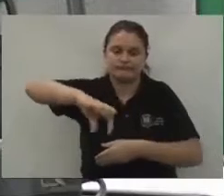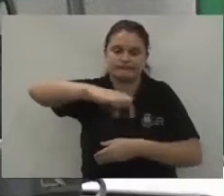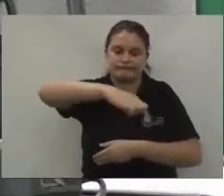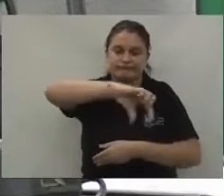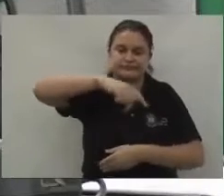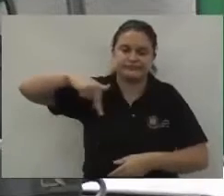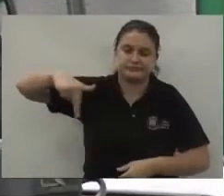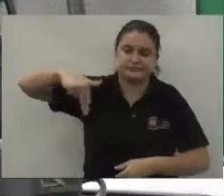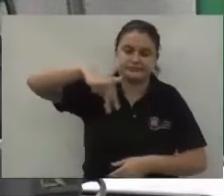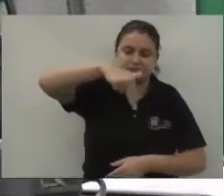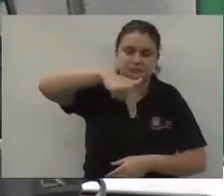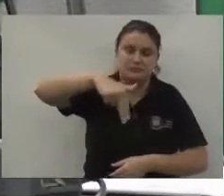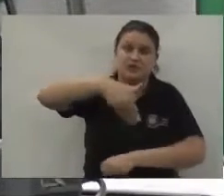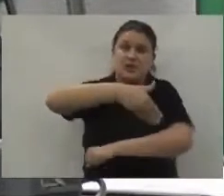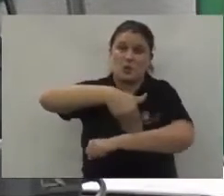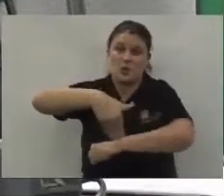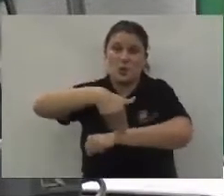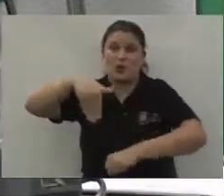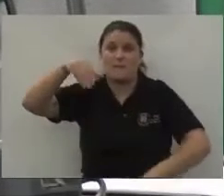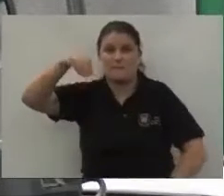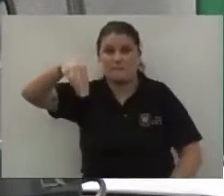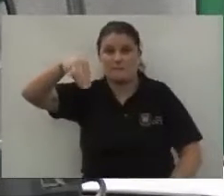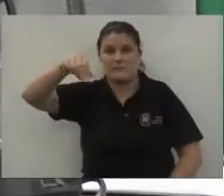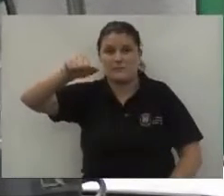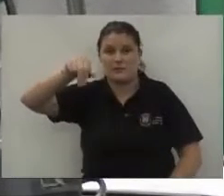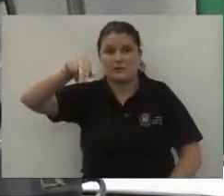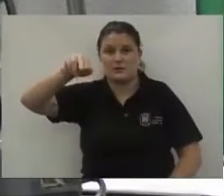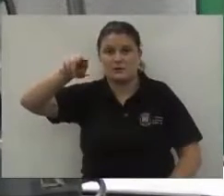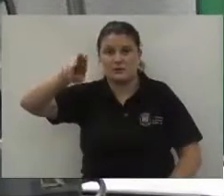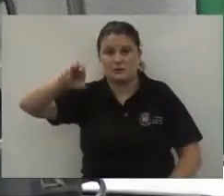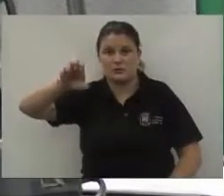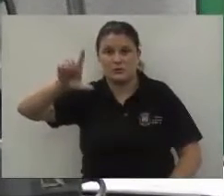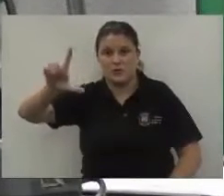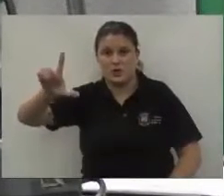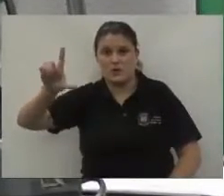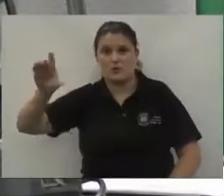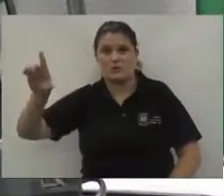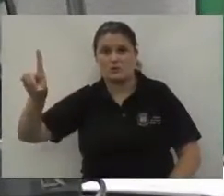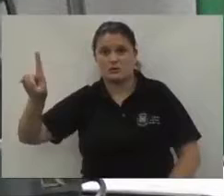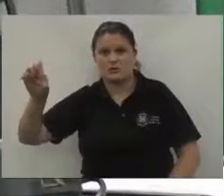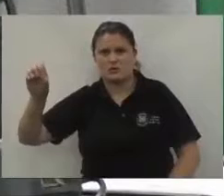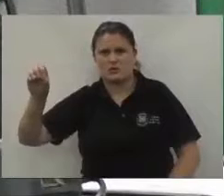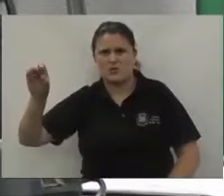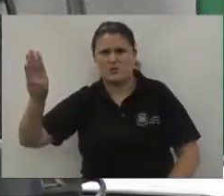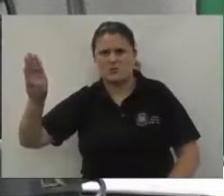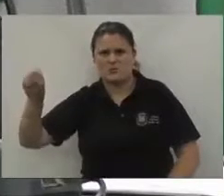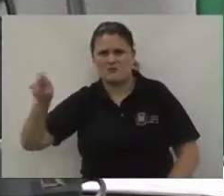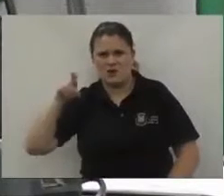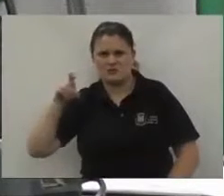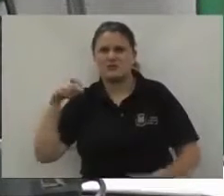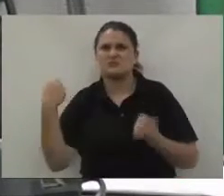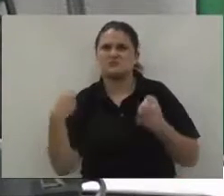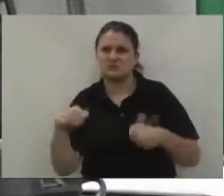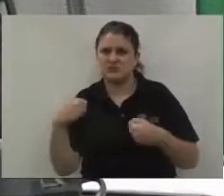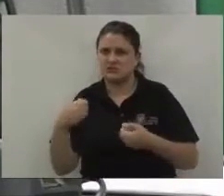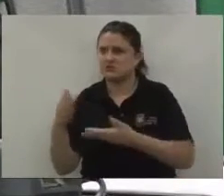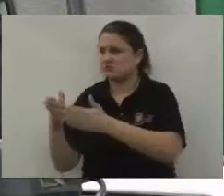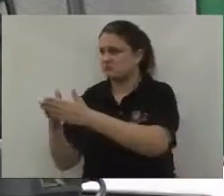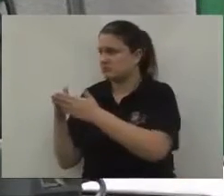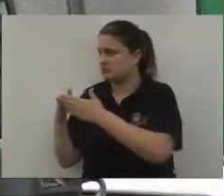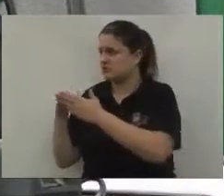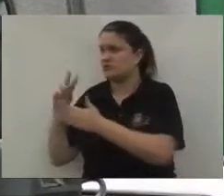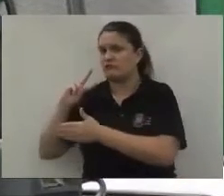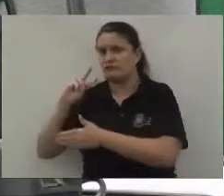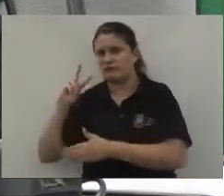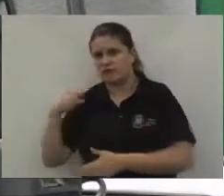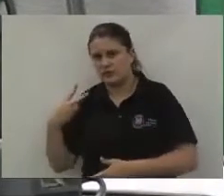Box, ela precisa urgente, vou até pedir para o senhor vereador Jair Brunhago, que é o